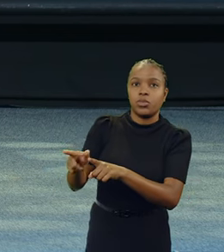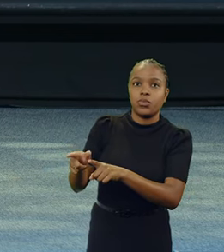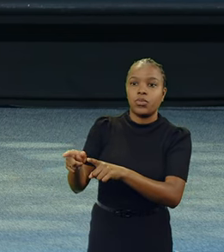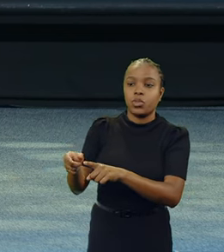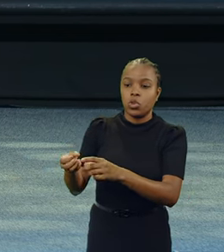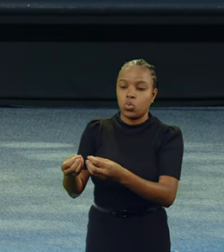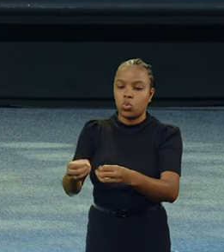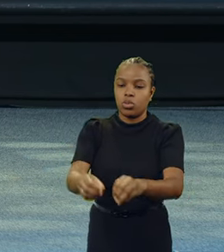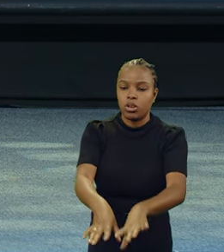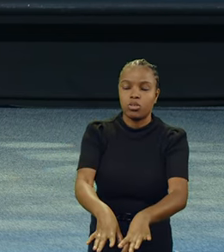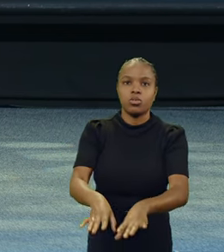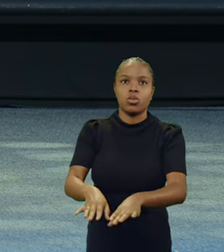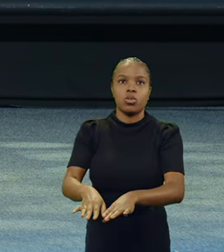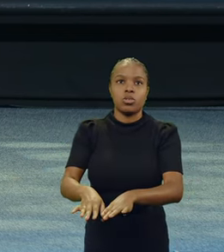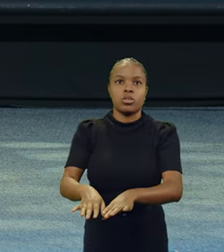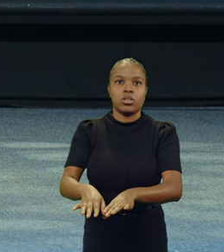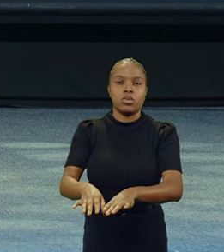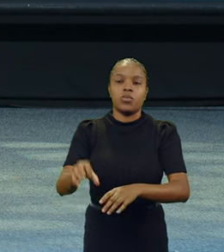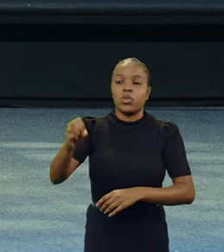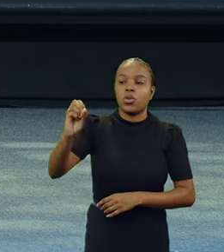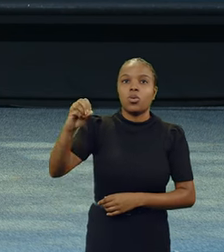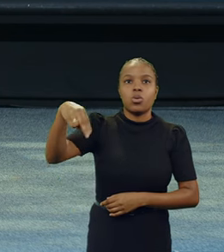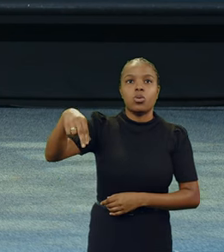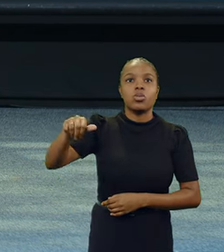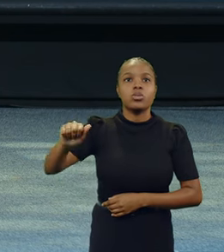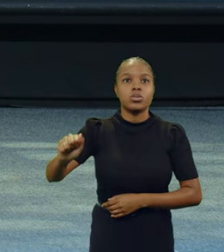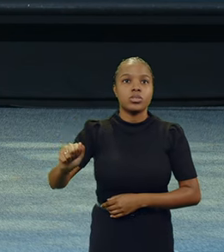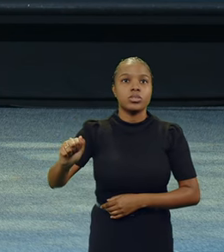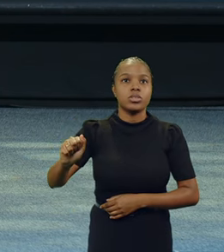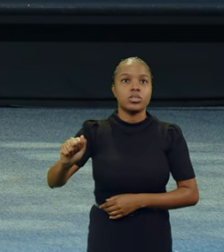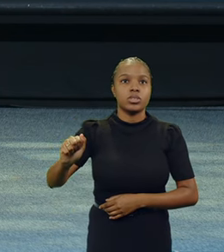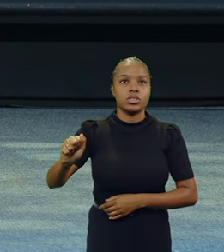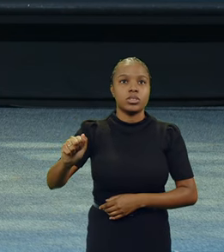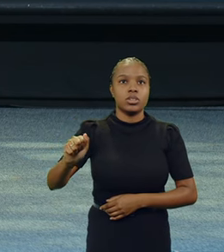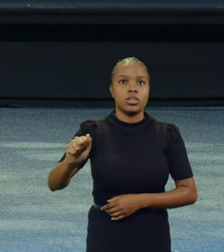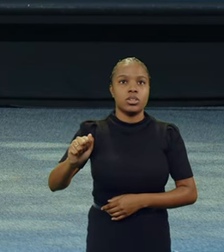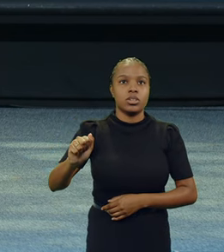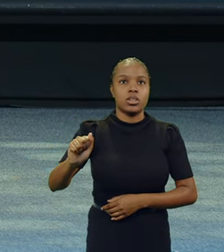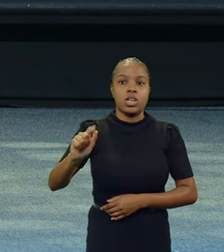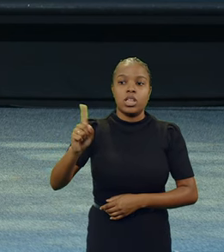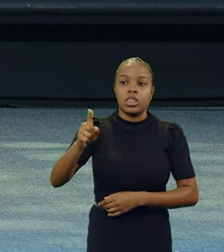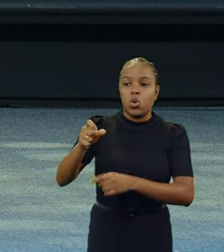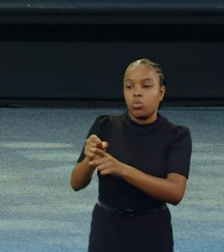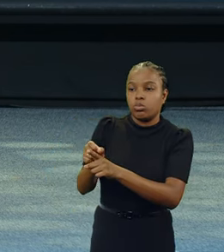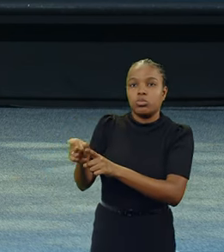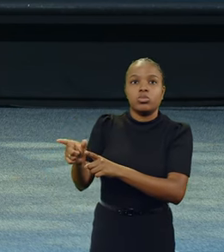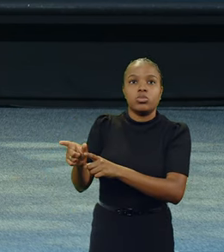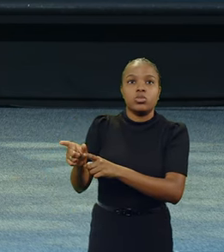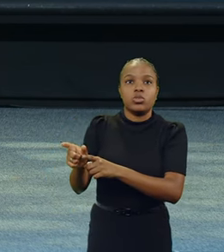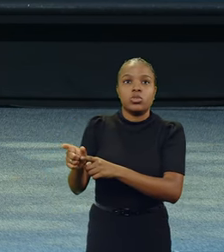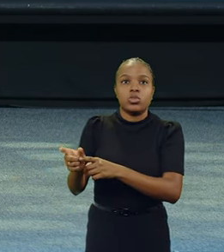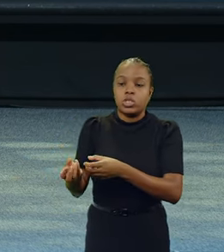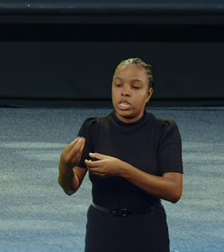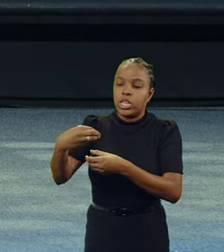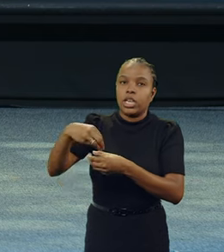fora. Onã não jogava o sêmen dentro de Tamar, porque